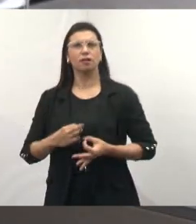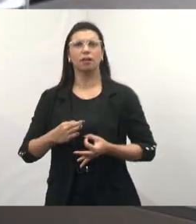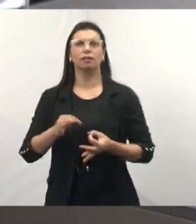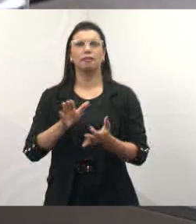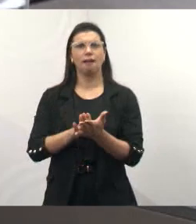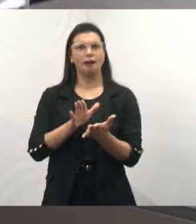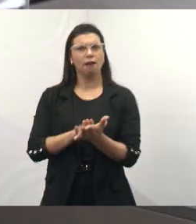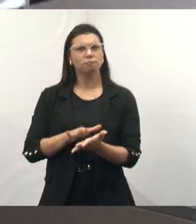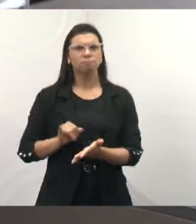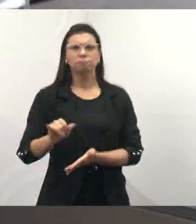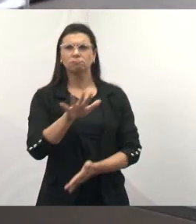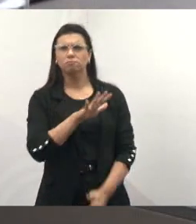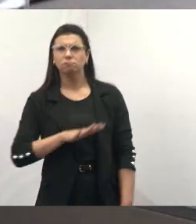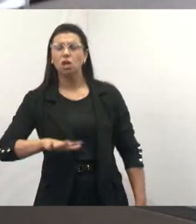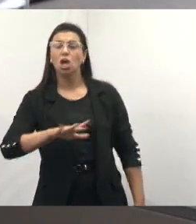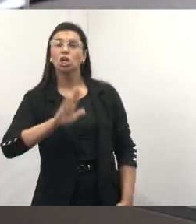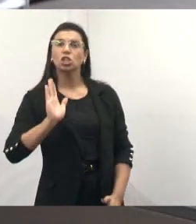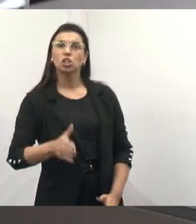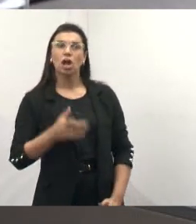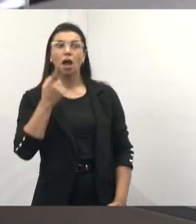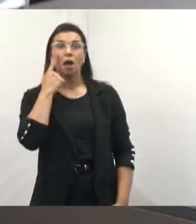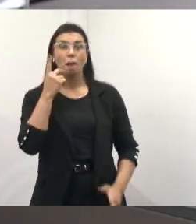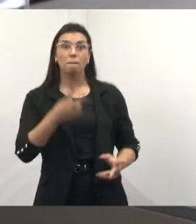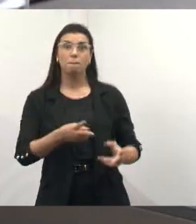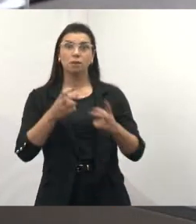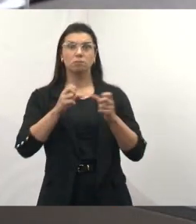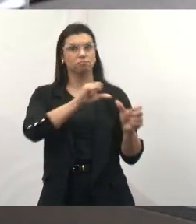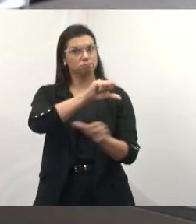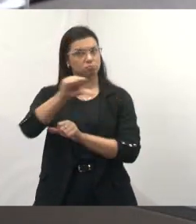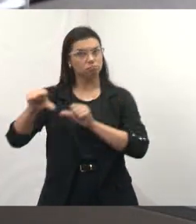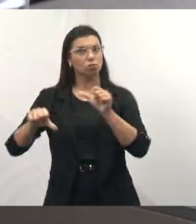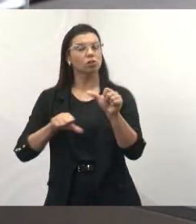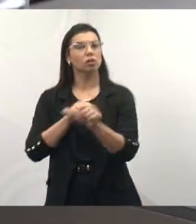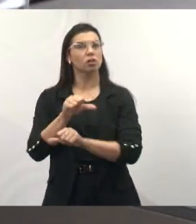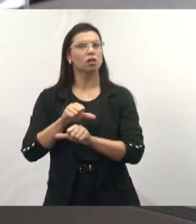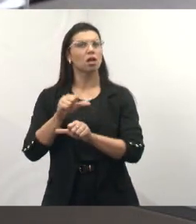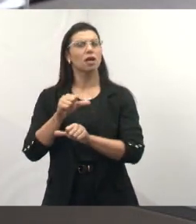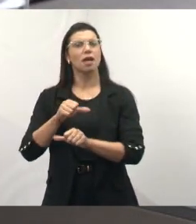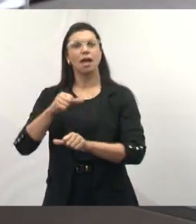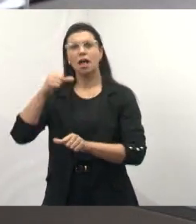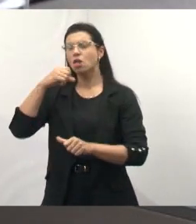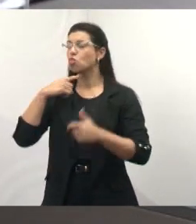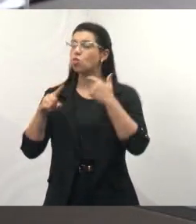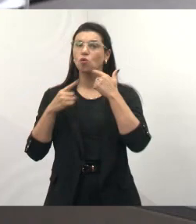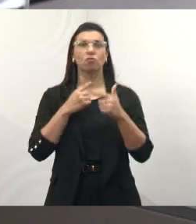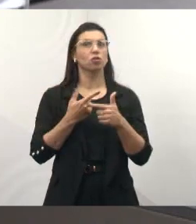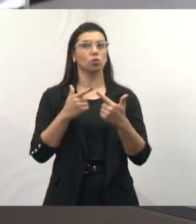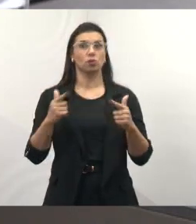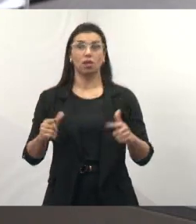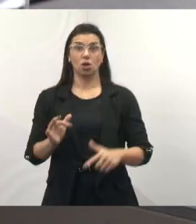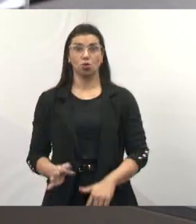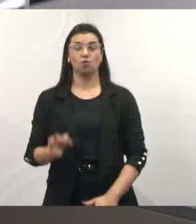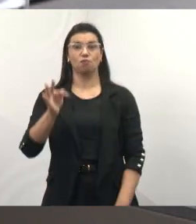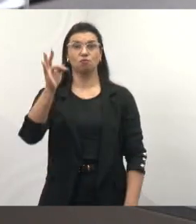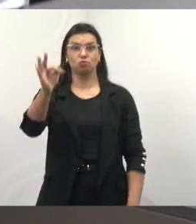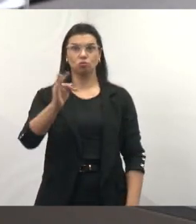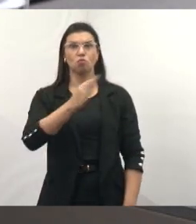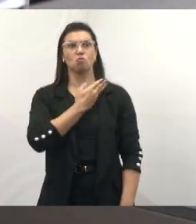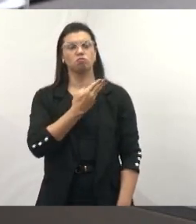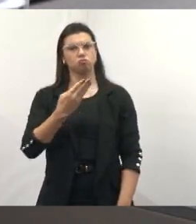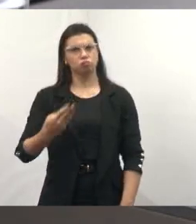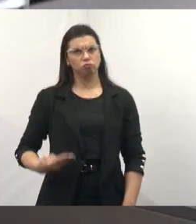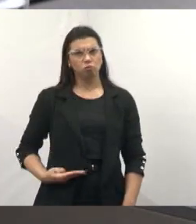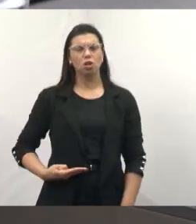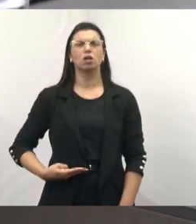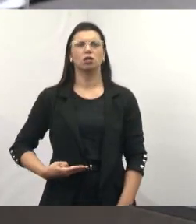cidade já está vendo essa transformação, e não tenho dúvida que o futuro vai julgar esse governo, né, como governo